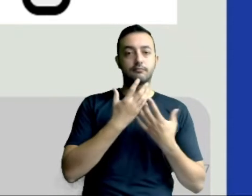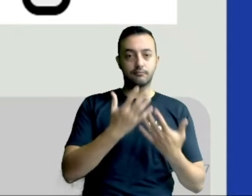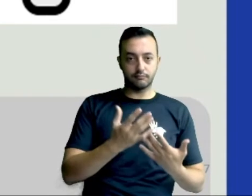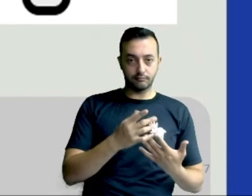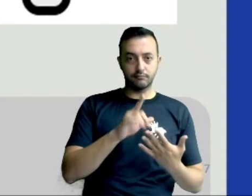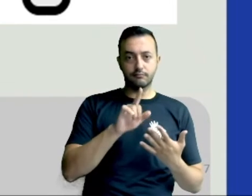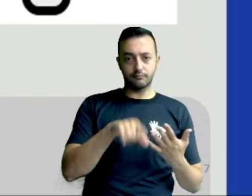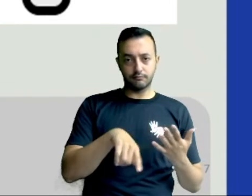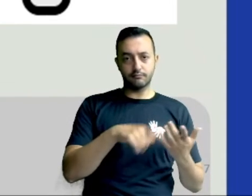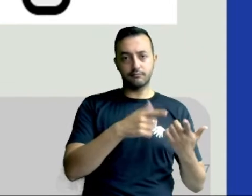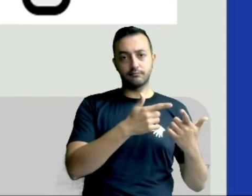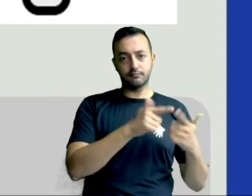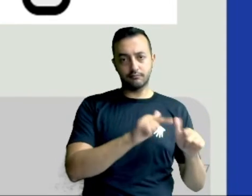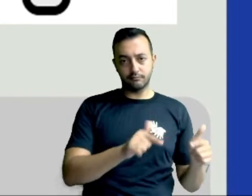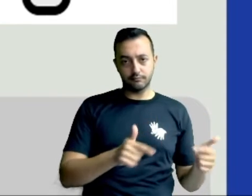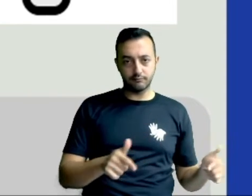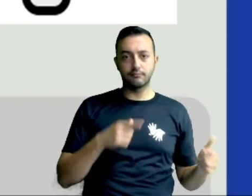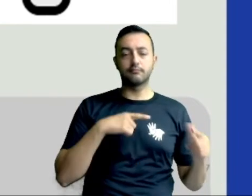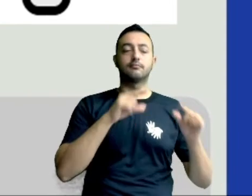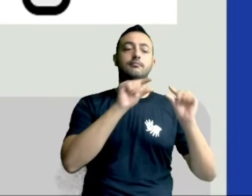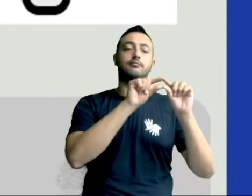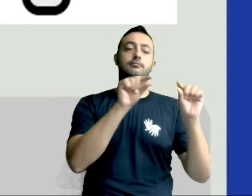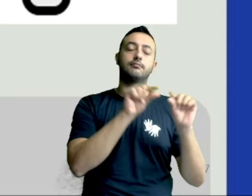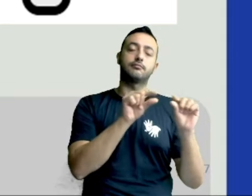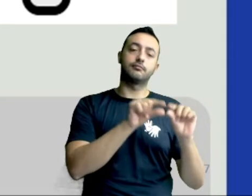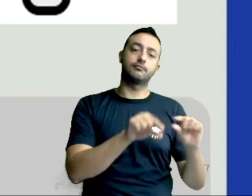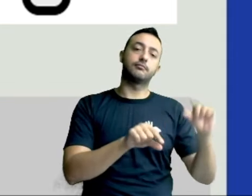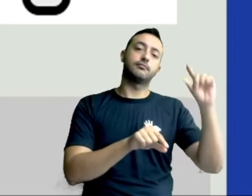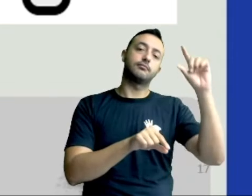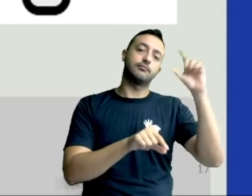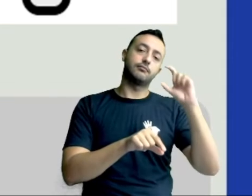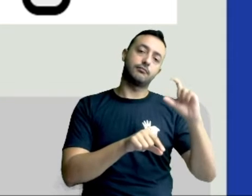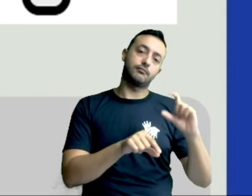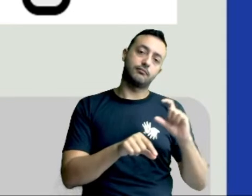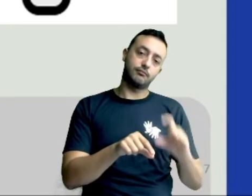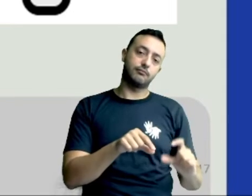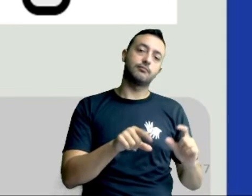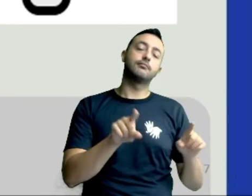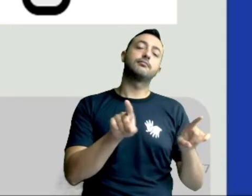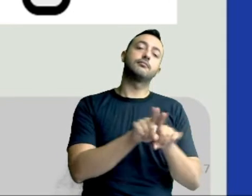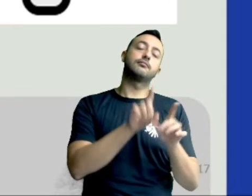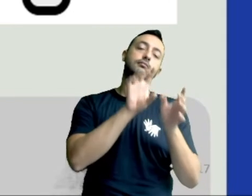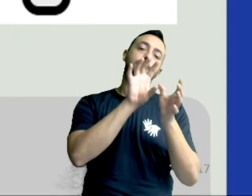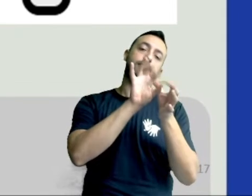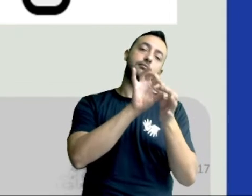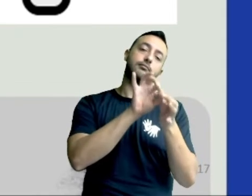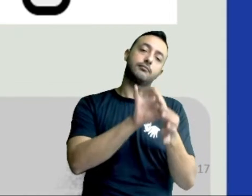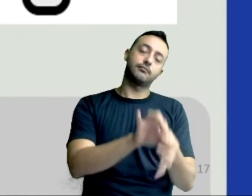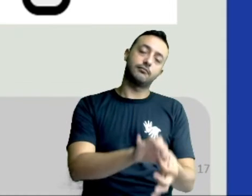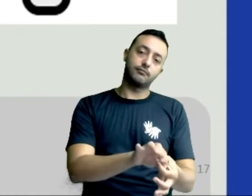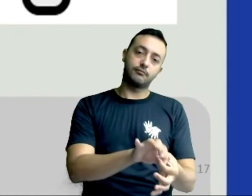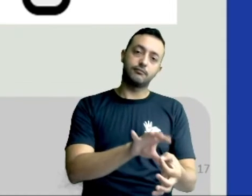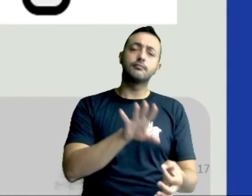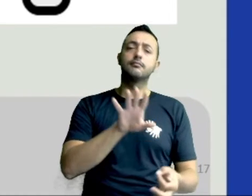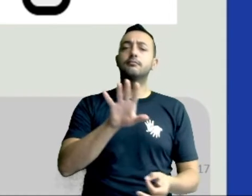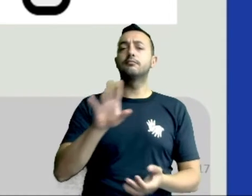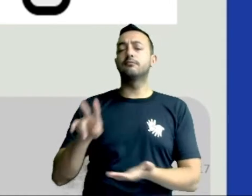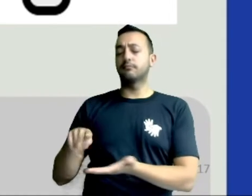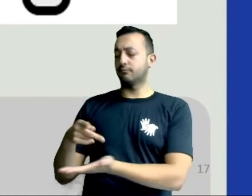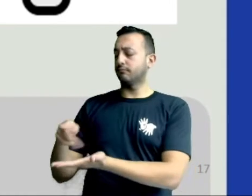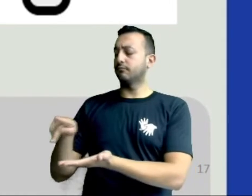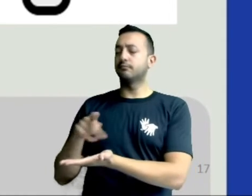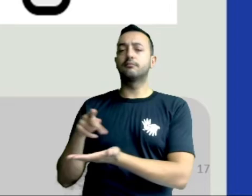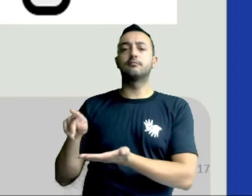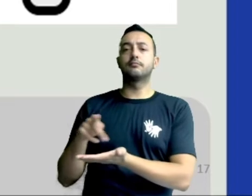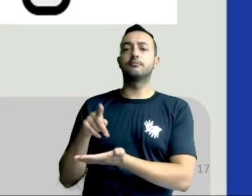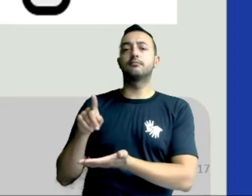literário composto de versos, estrofe e, por vezes, rimas. E a poesia? Ela